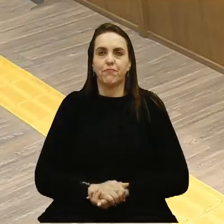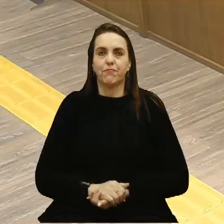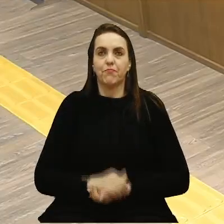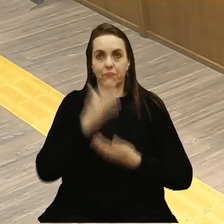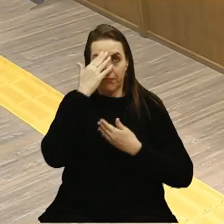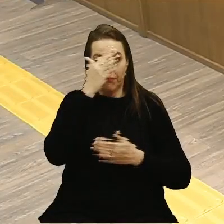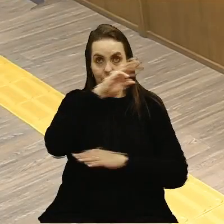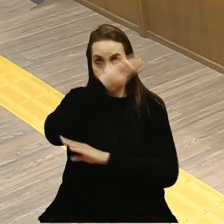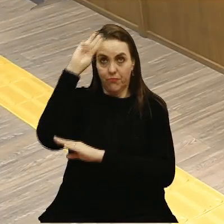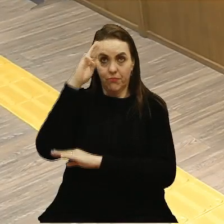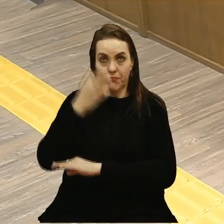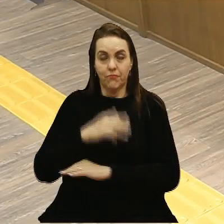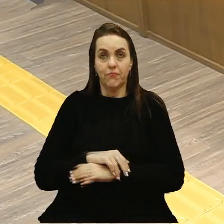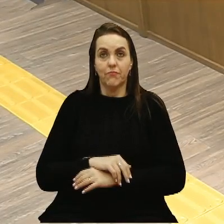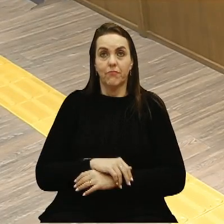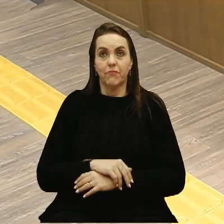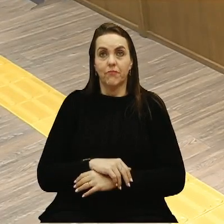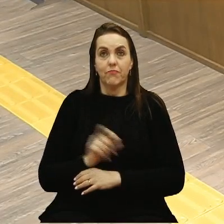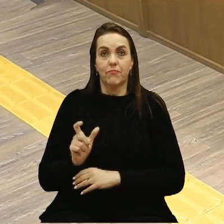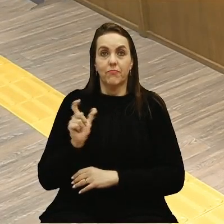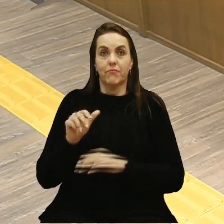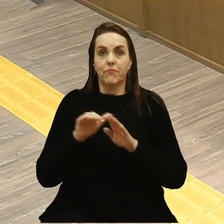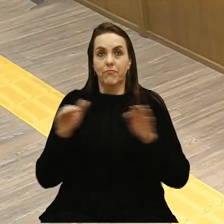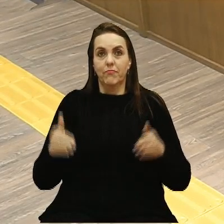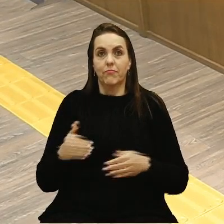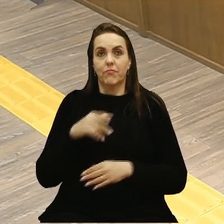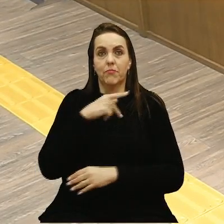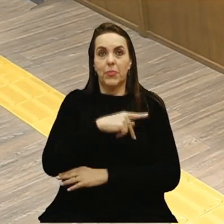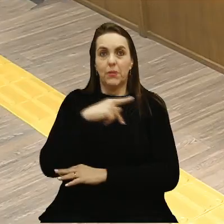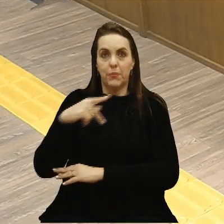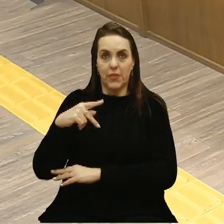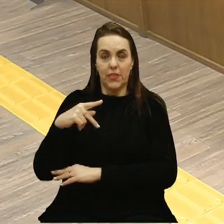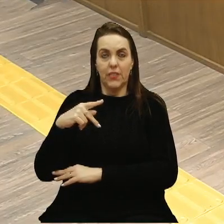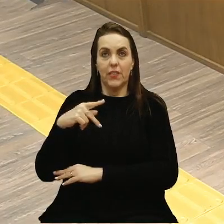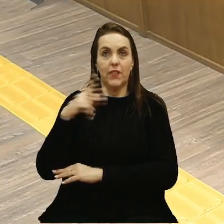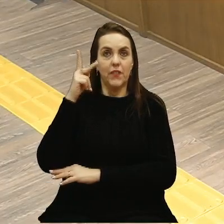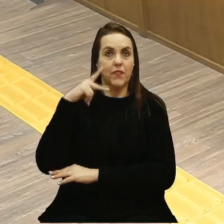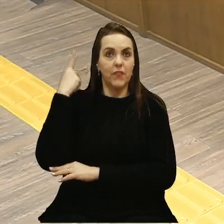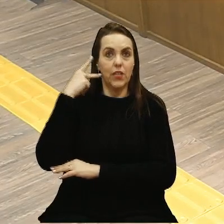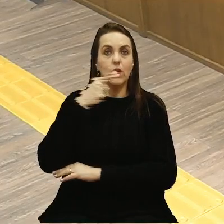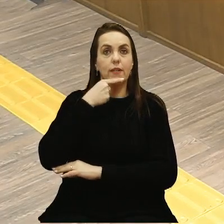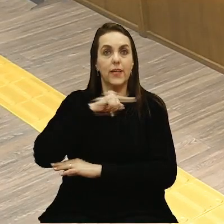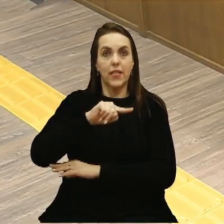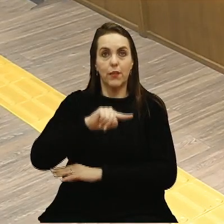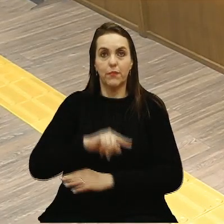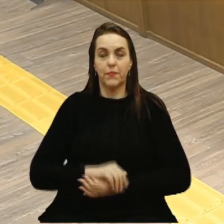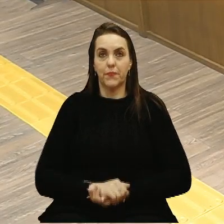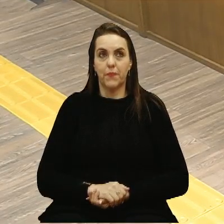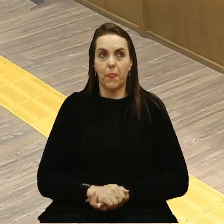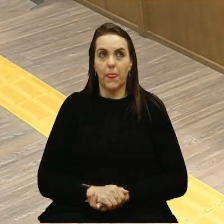Do vereador Juliano Valim, declaração de líder à bancada do PP, vereador Caleb Garbim.